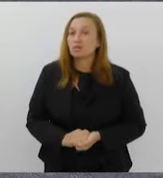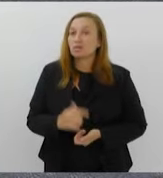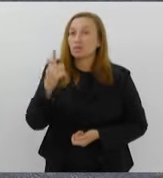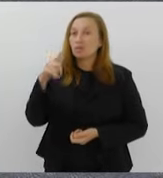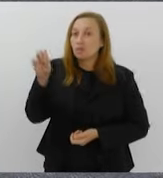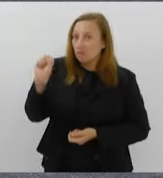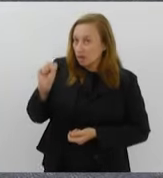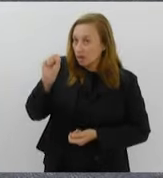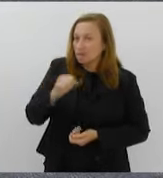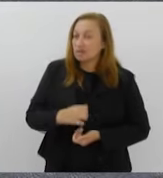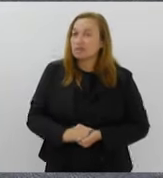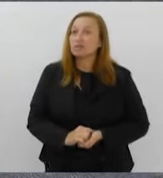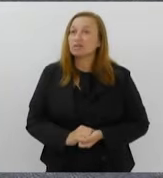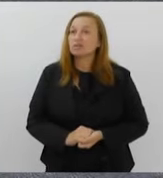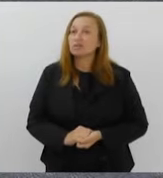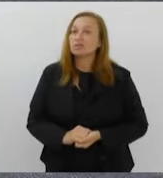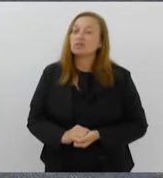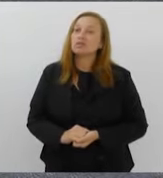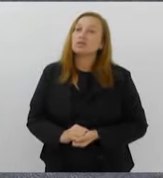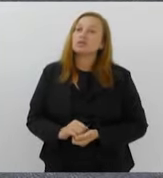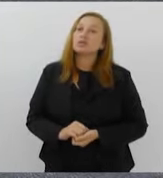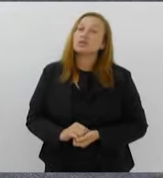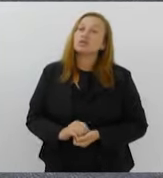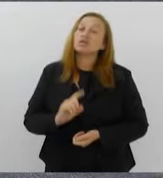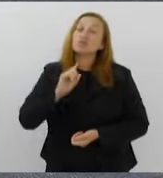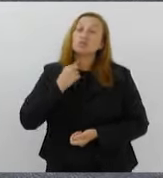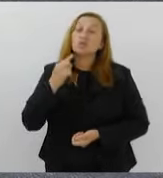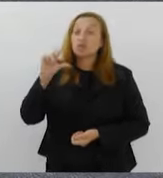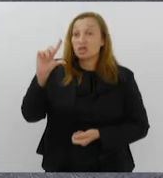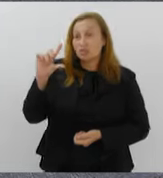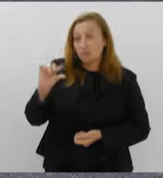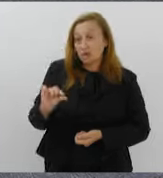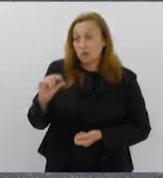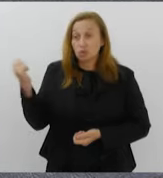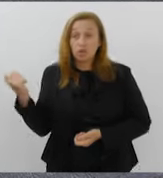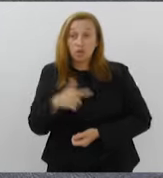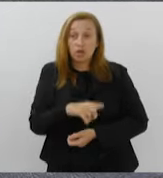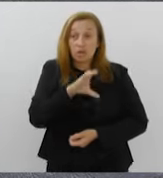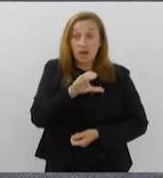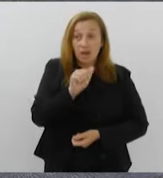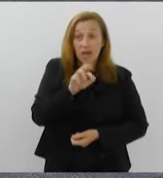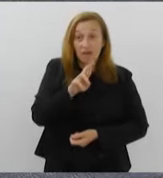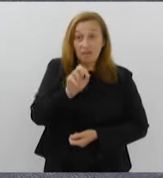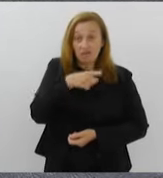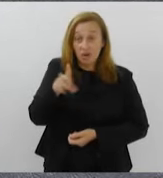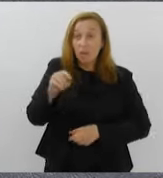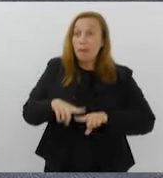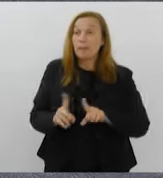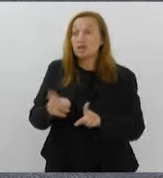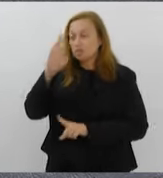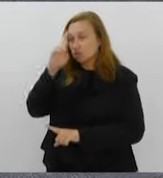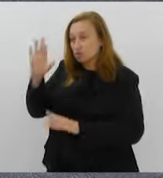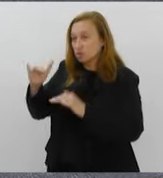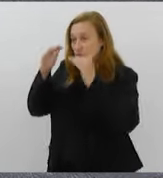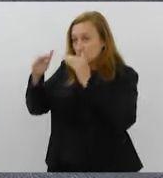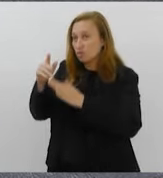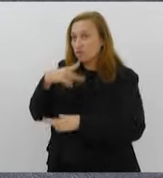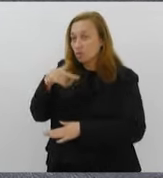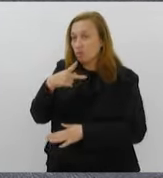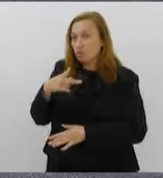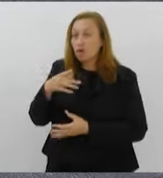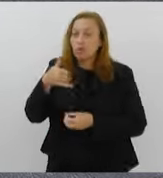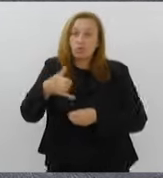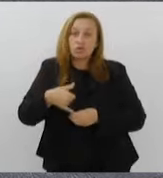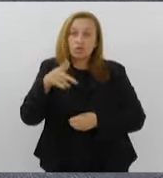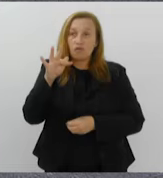gás polui menos que o carvão e que o diesel. Mas, como Vossa Excelência disse, é um combustível fóssil.